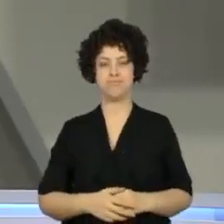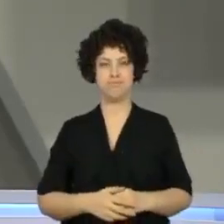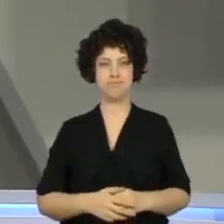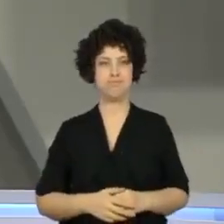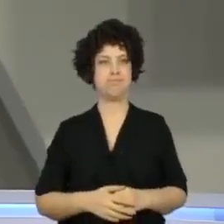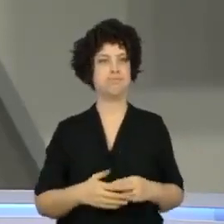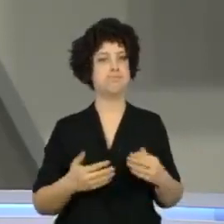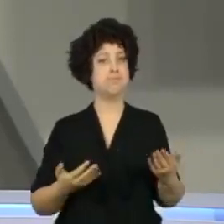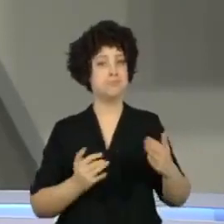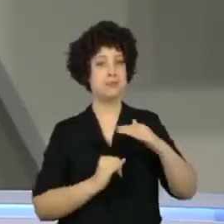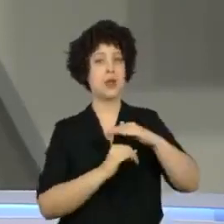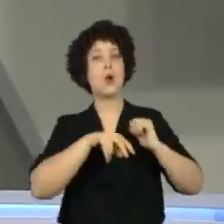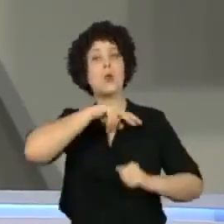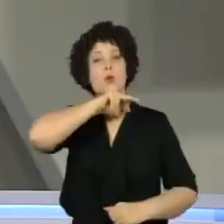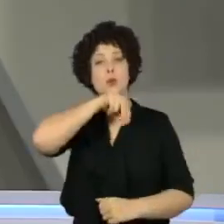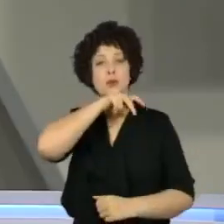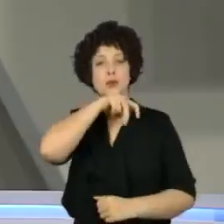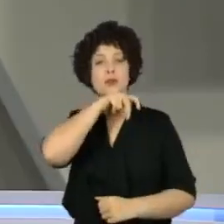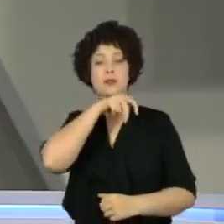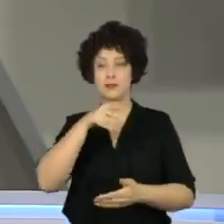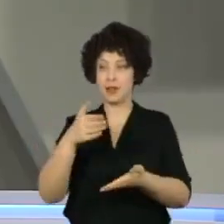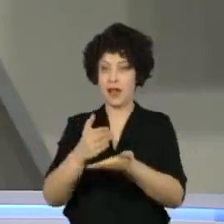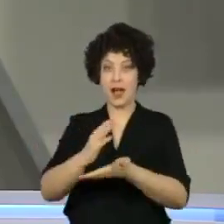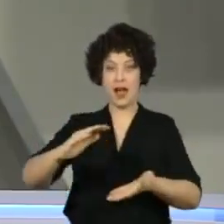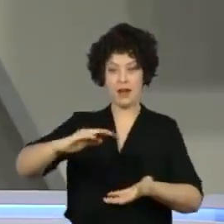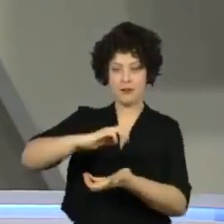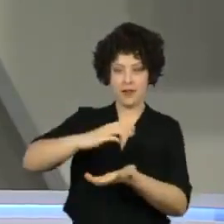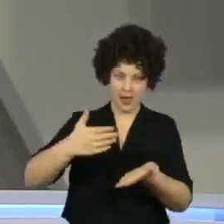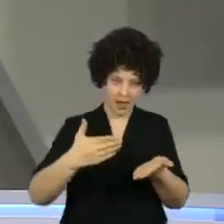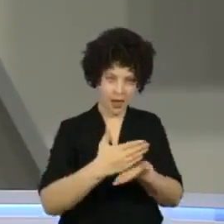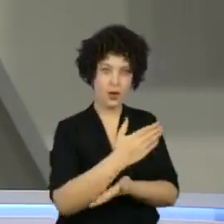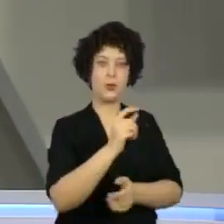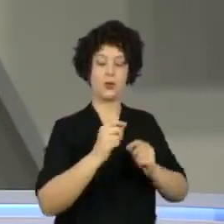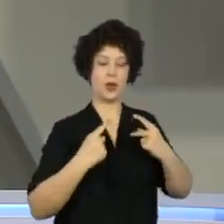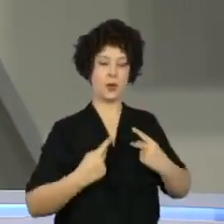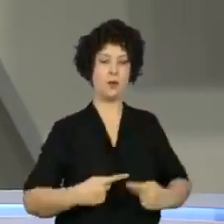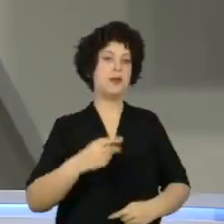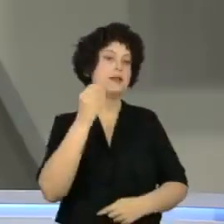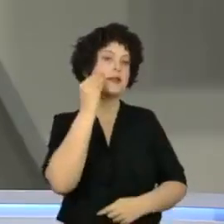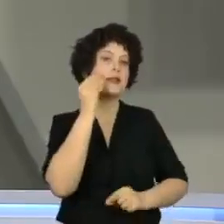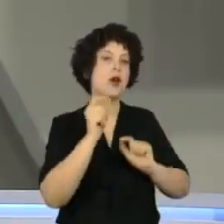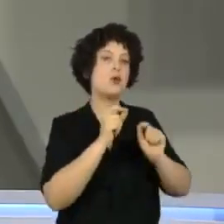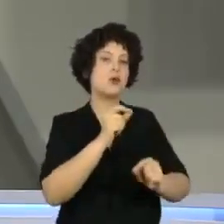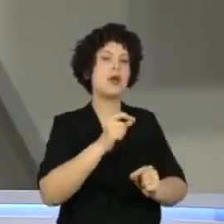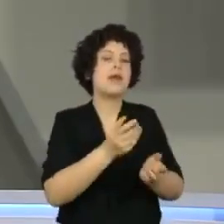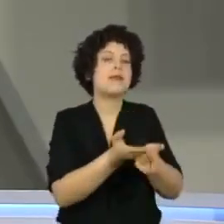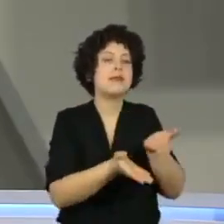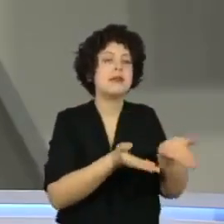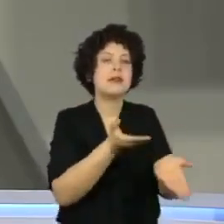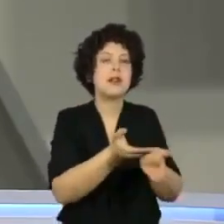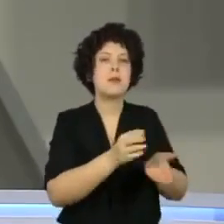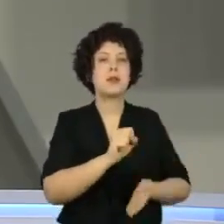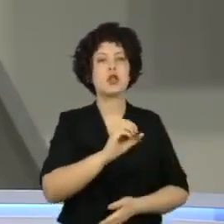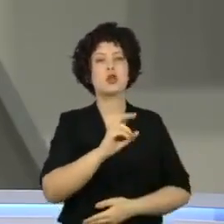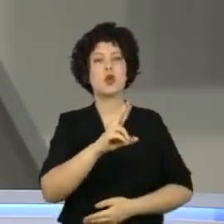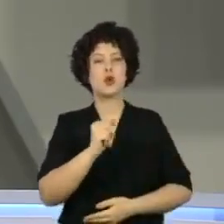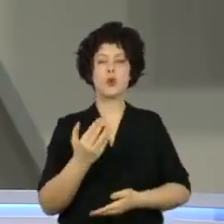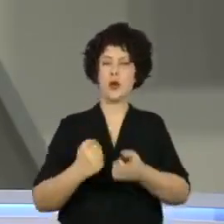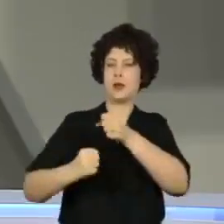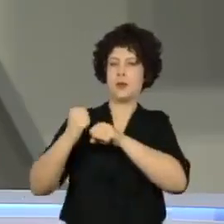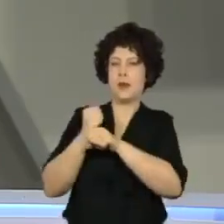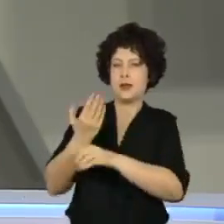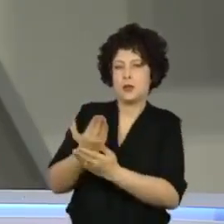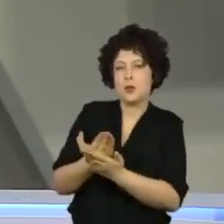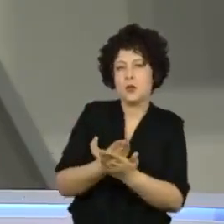o Instituto Butantan recebeu autorização da Anvisa para testar em humanos o choro ante o convite desenvolvido Desde o ano